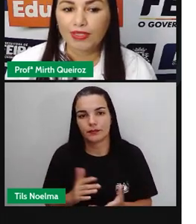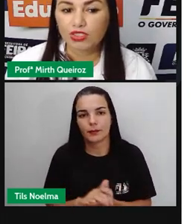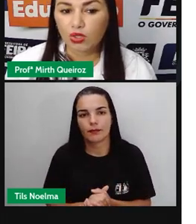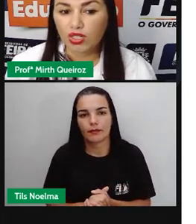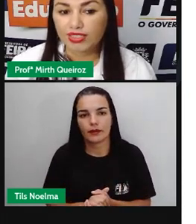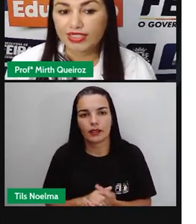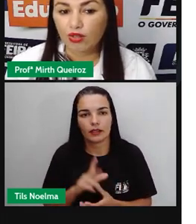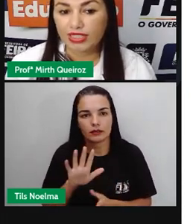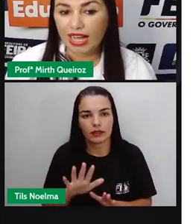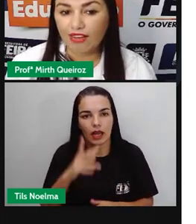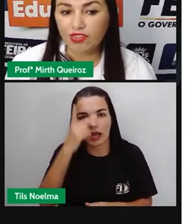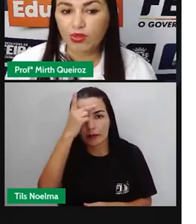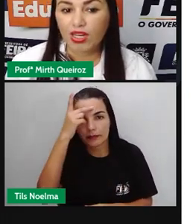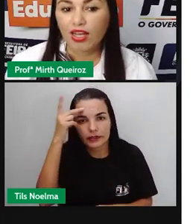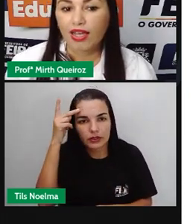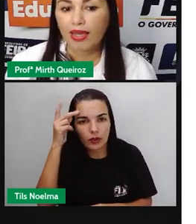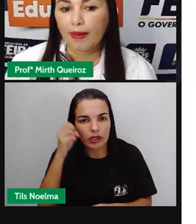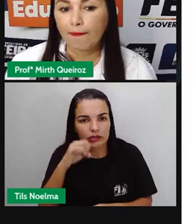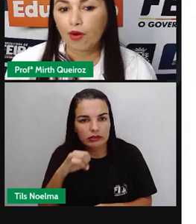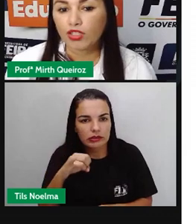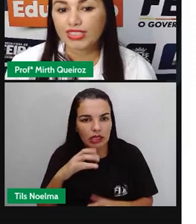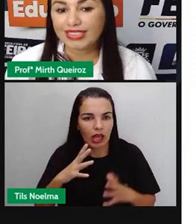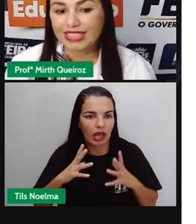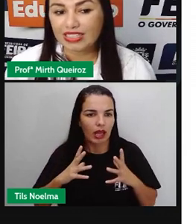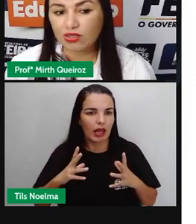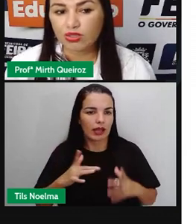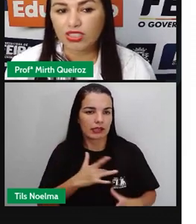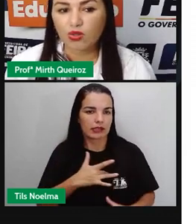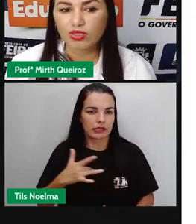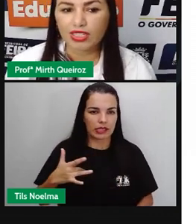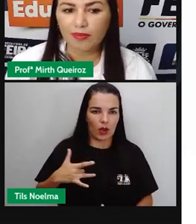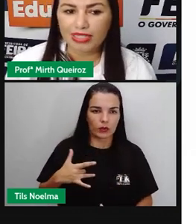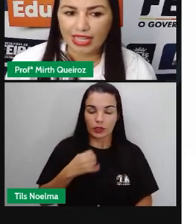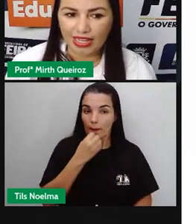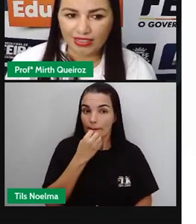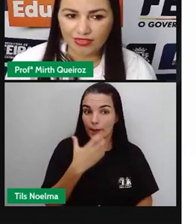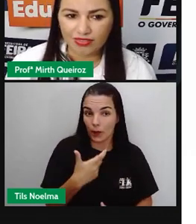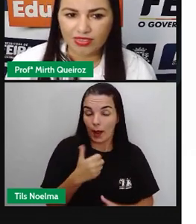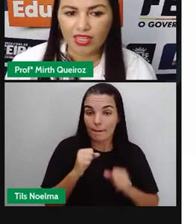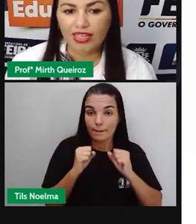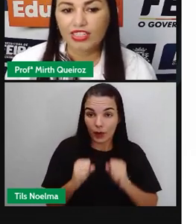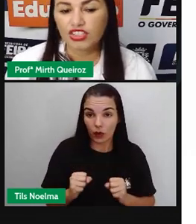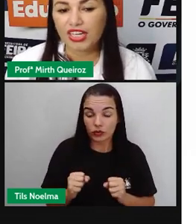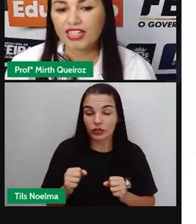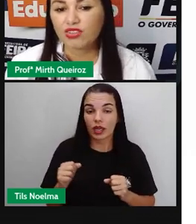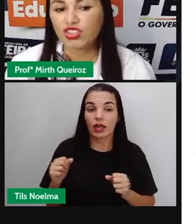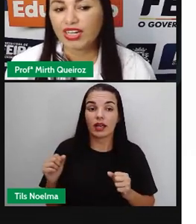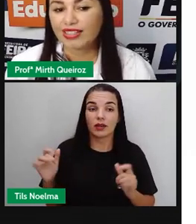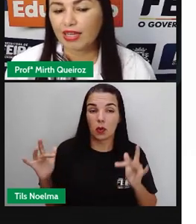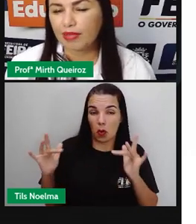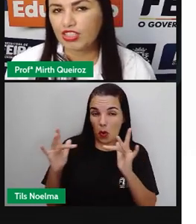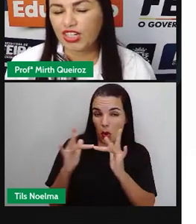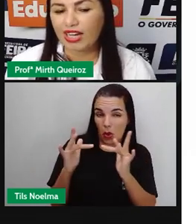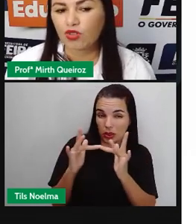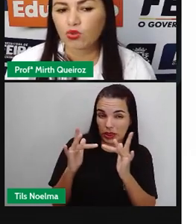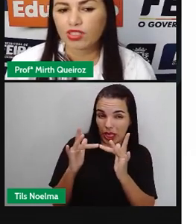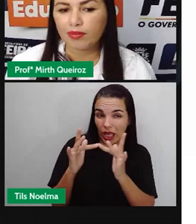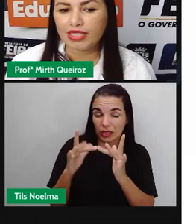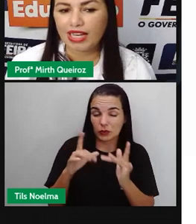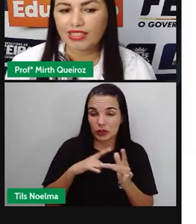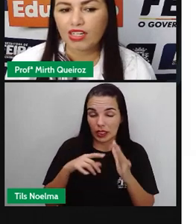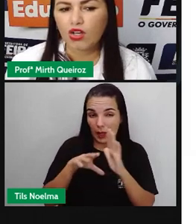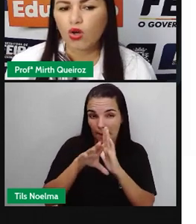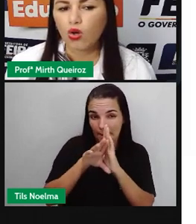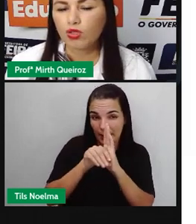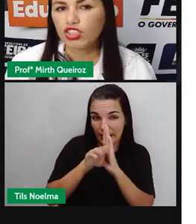esgoto a pessoa saudável pode tanto se contaminar ingerindo diretamente a